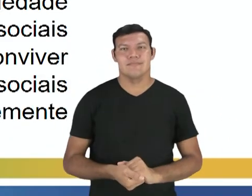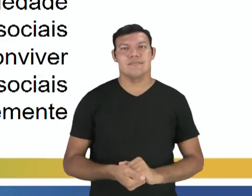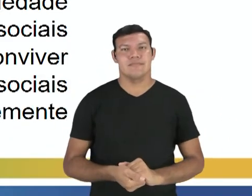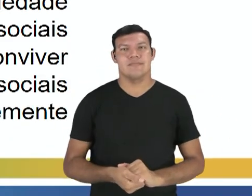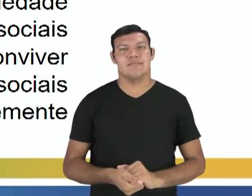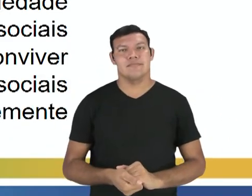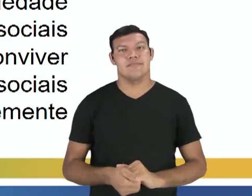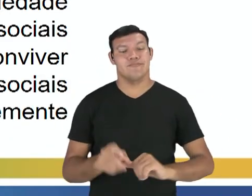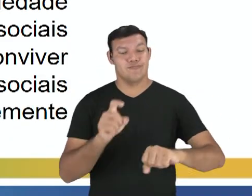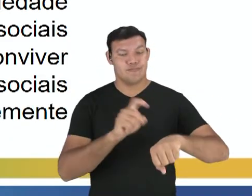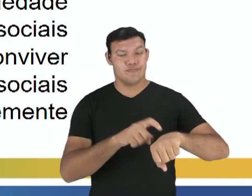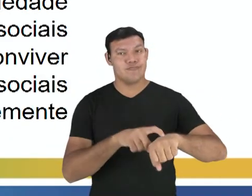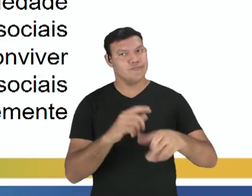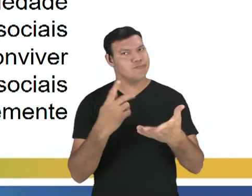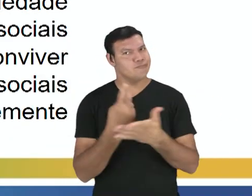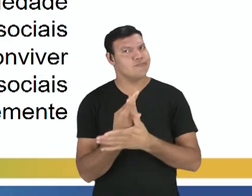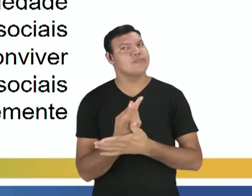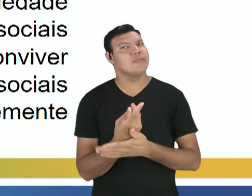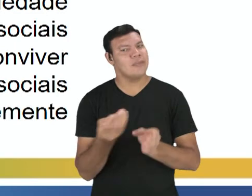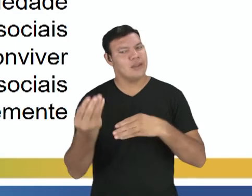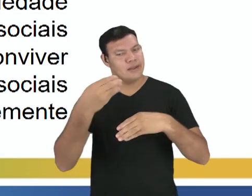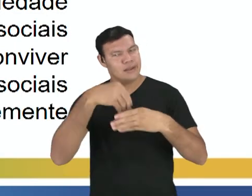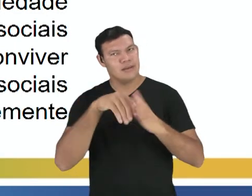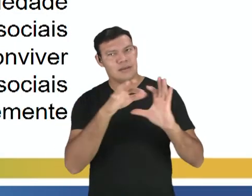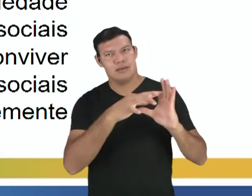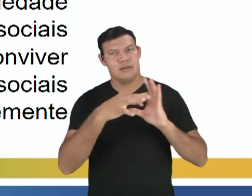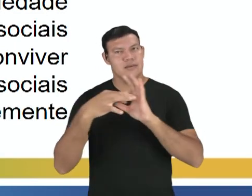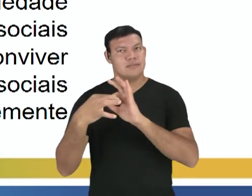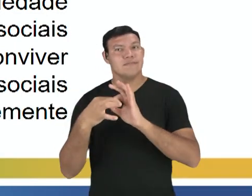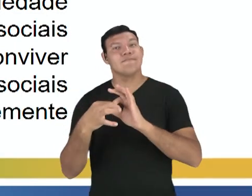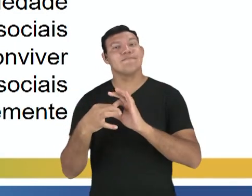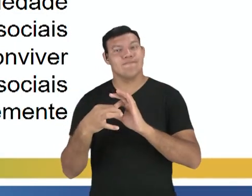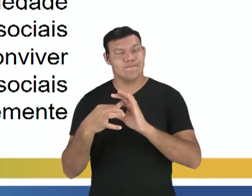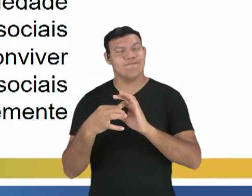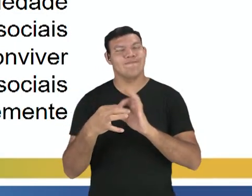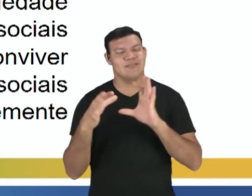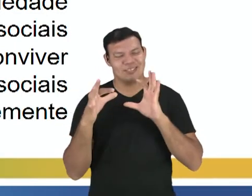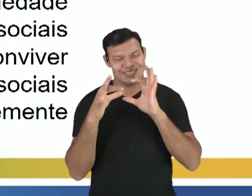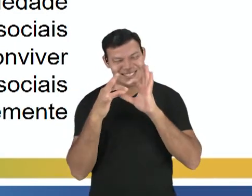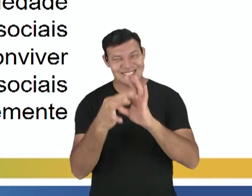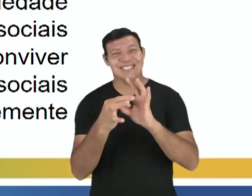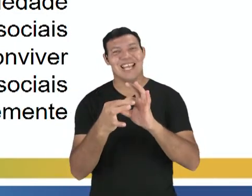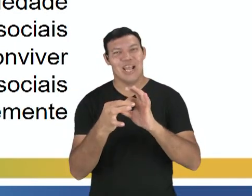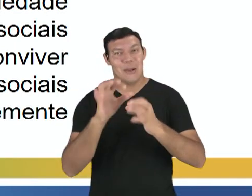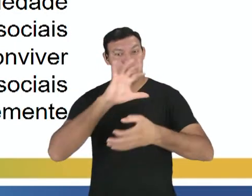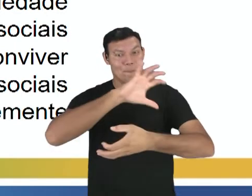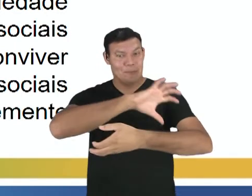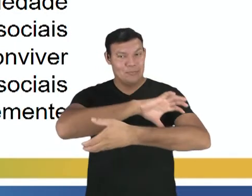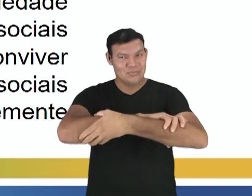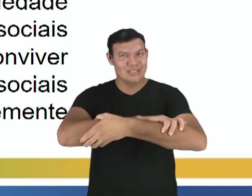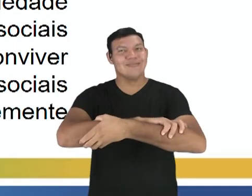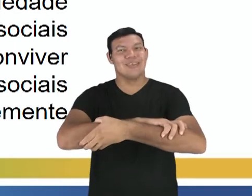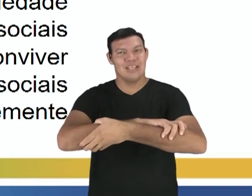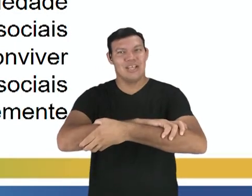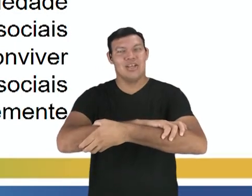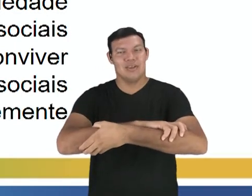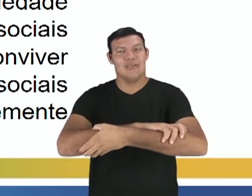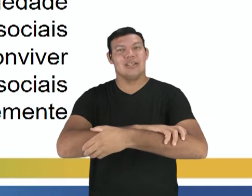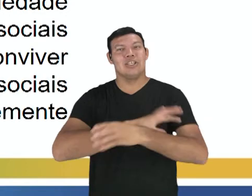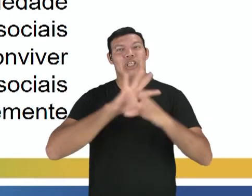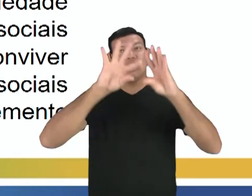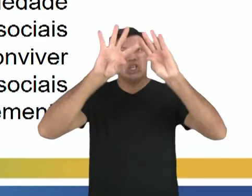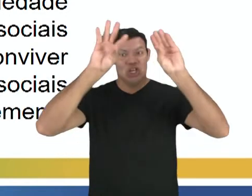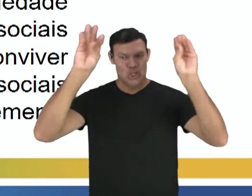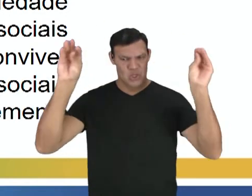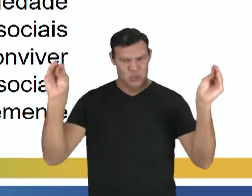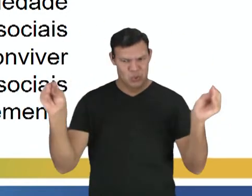tempo. E dentro desse contexto, olha esse conectivo aí, ó. Ela pegou tudo que ela já disse, ó, dentro